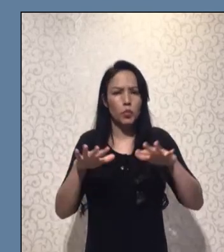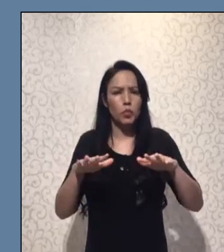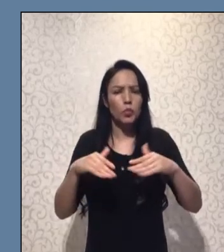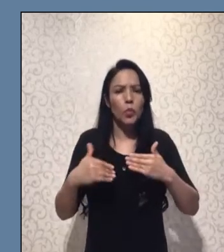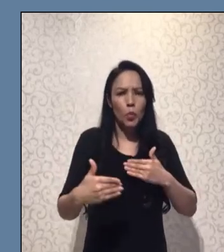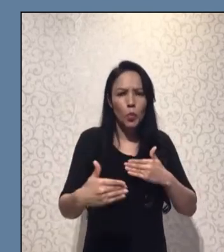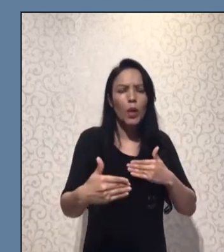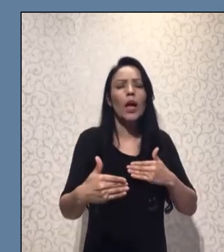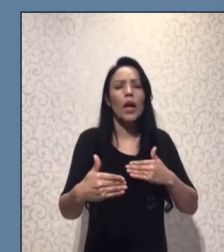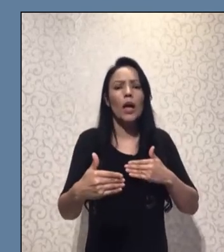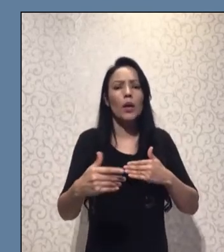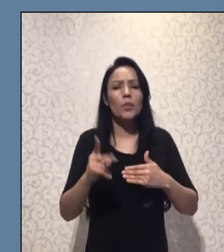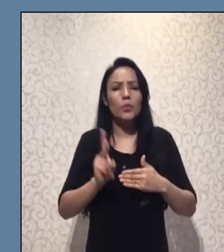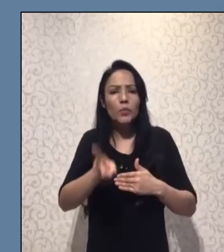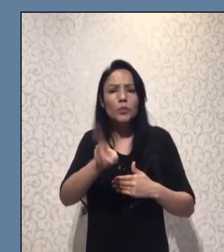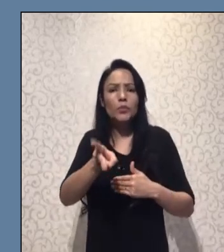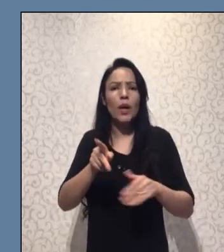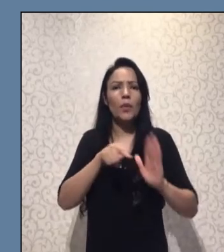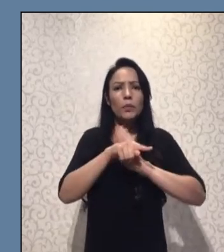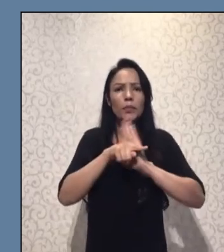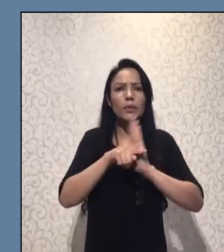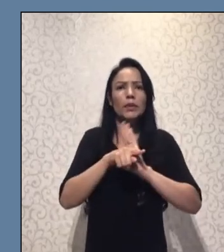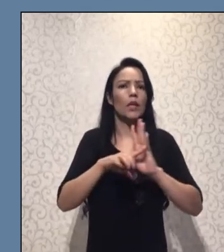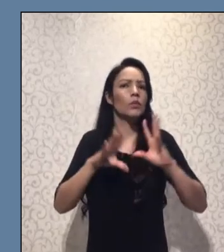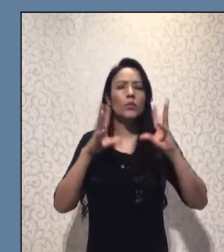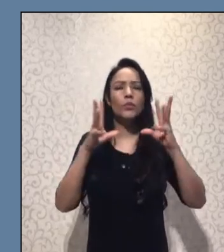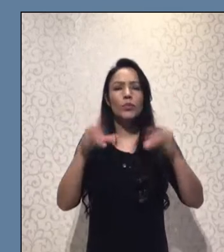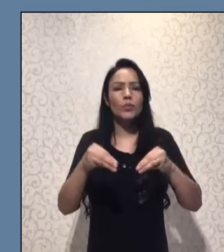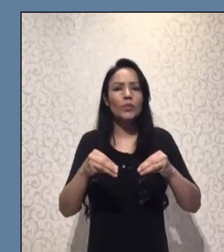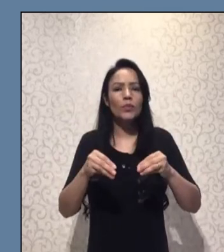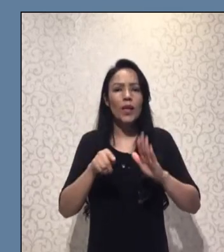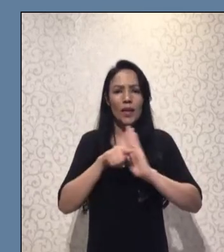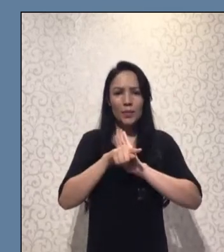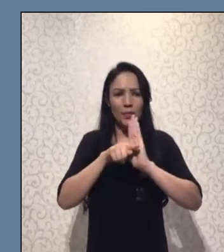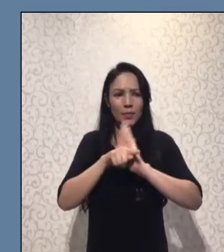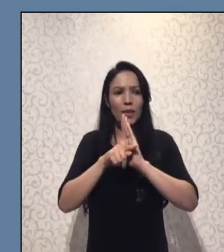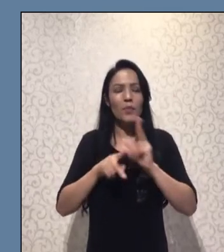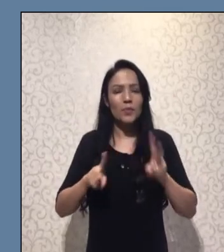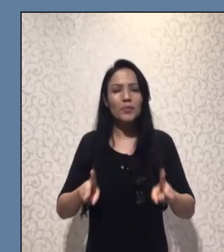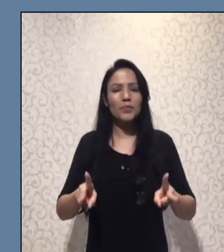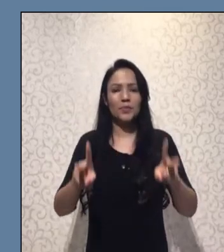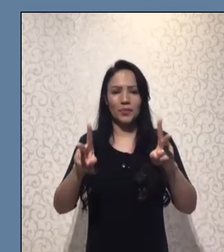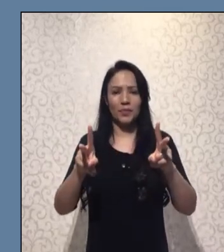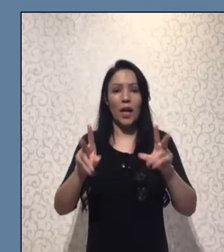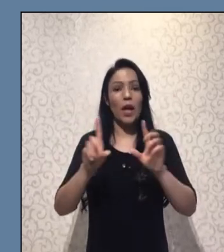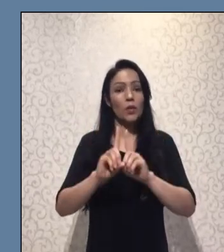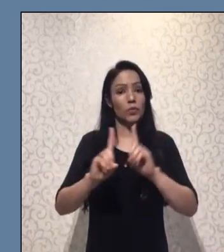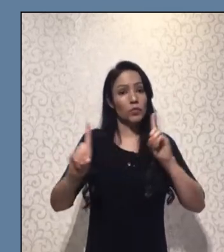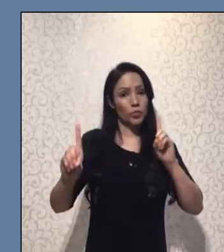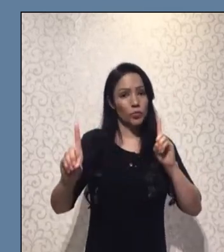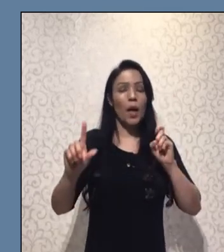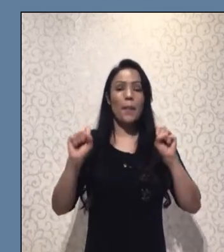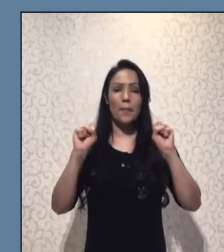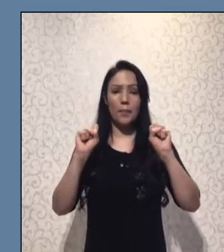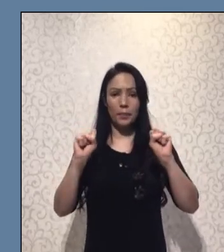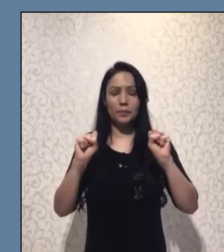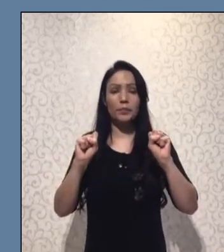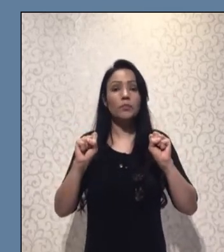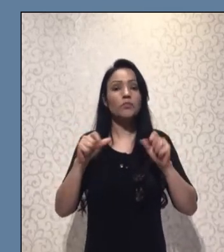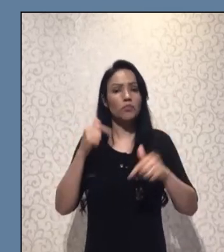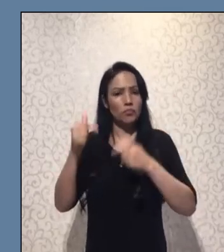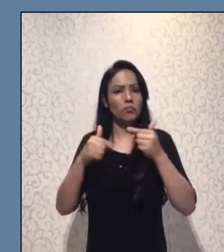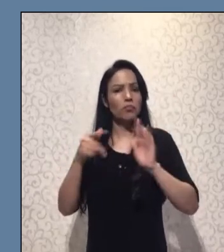os pesquisadores continuarem suas pesquisas remotamente. Isso eu acho que é um serviço que os museus vêm fazendo.